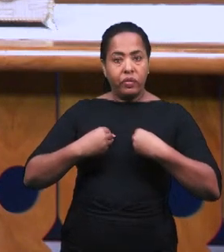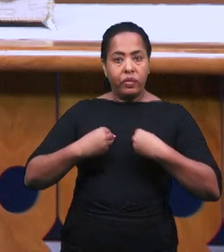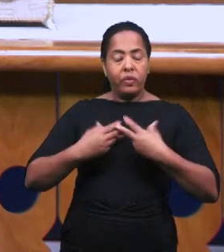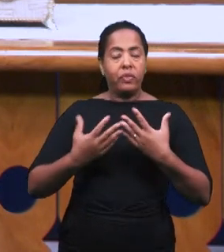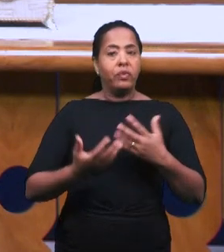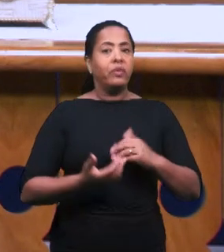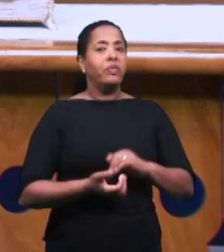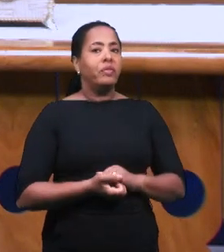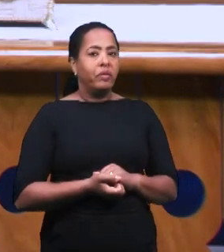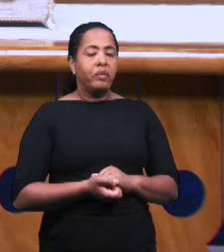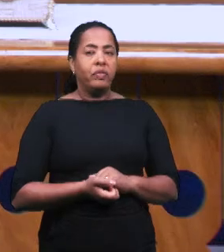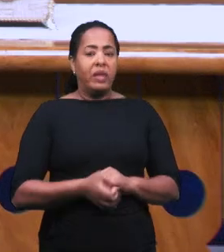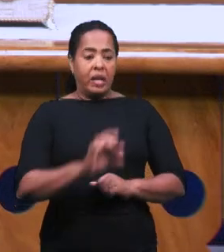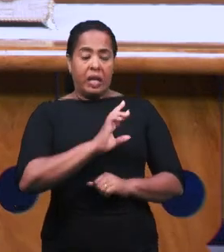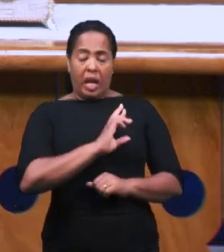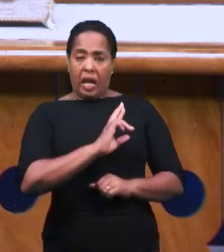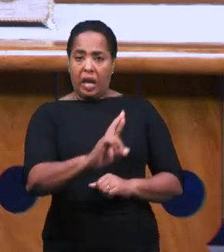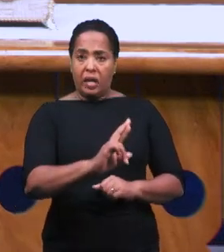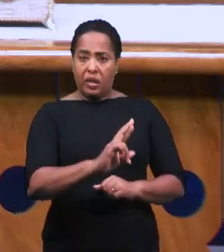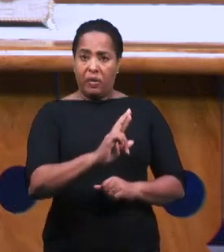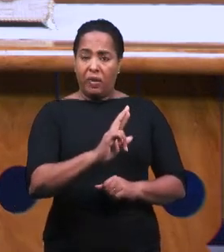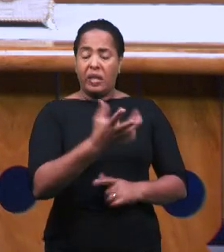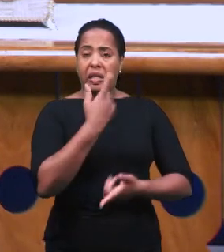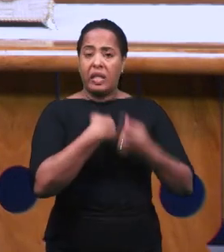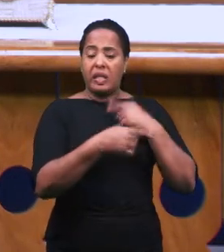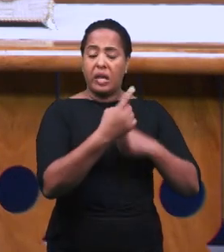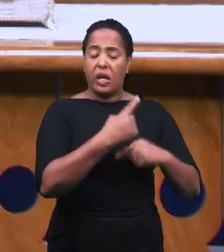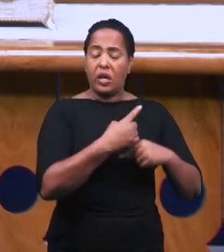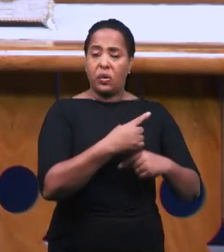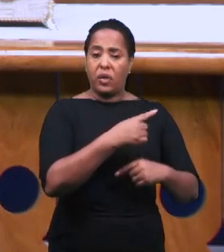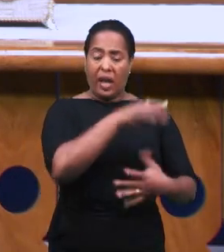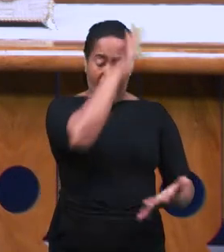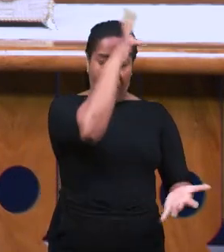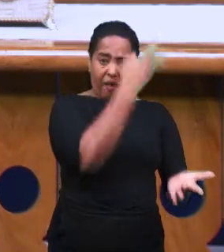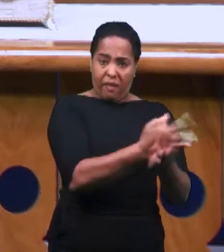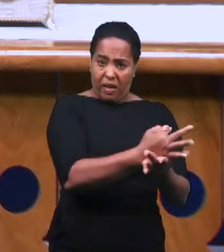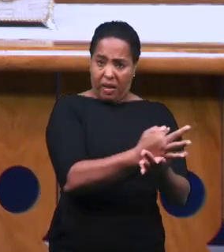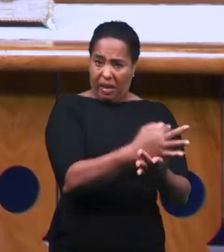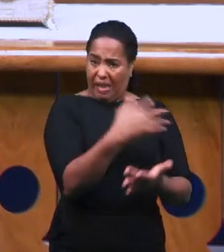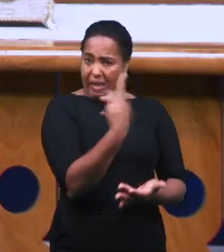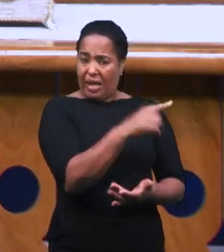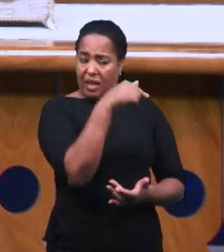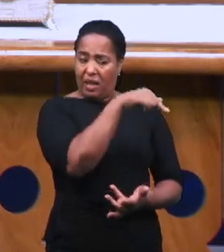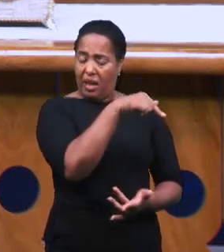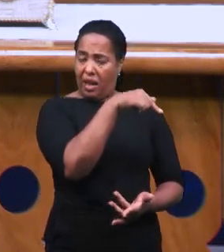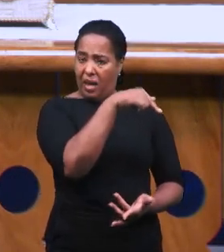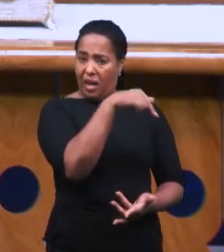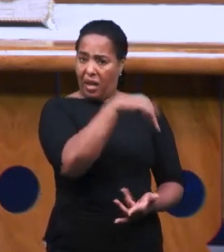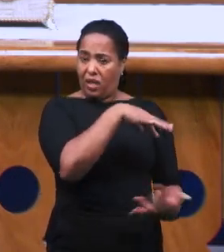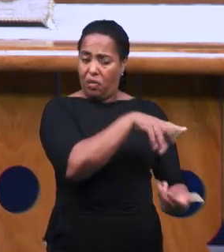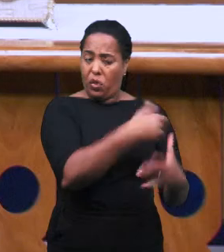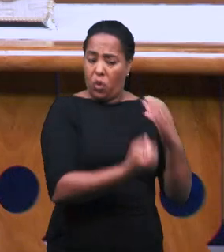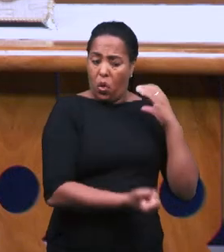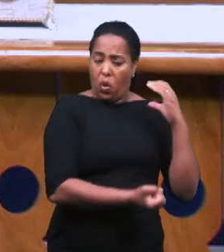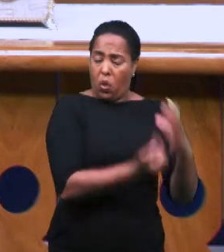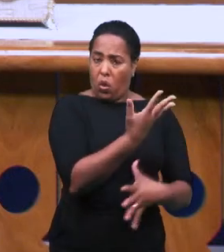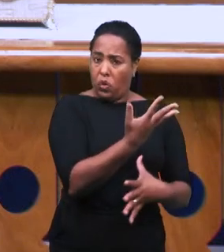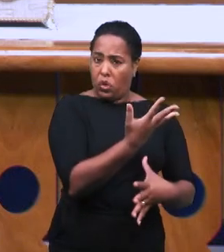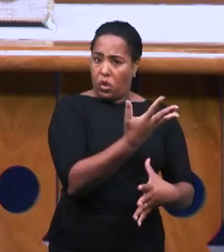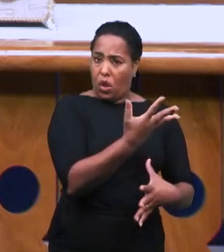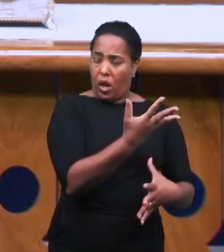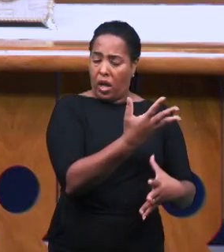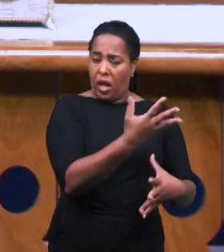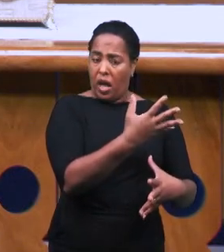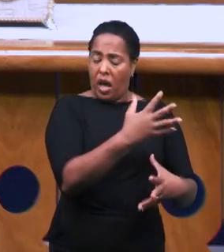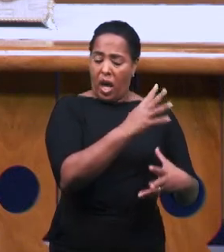A religião quer fazer a fé dela aqui. Ela constrói uma fé, é um embolé, e você